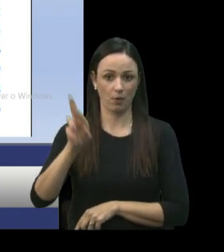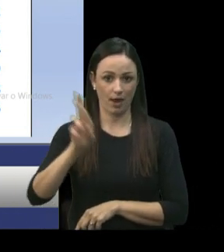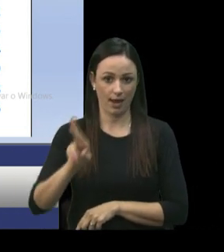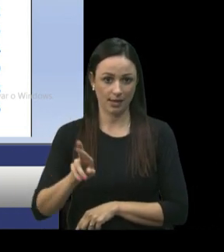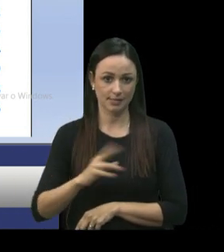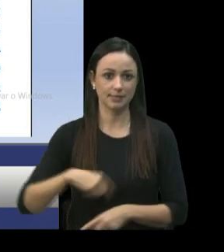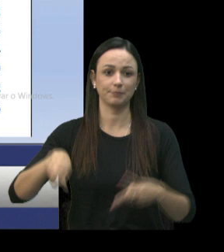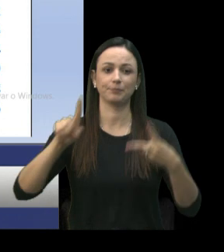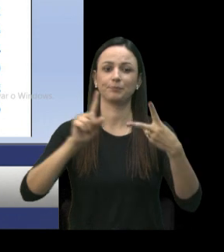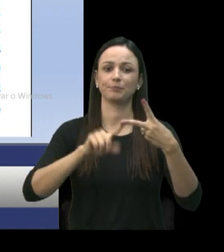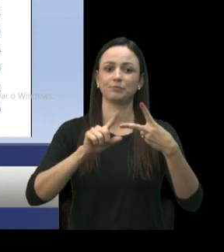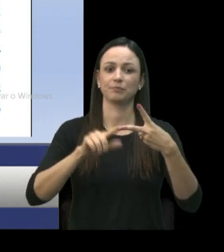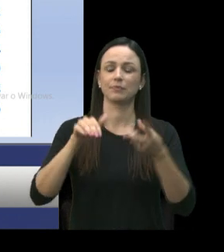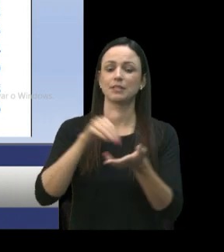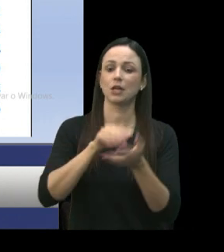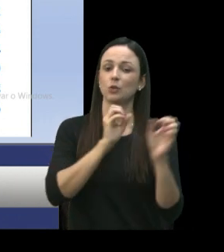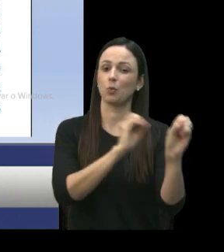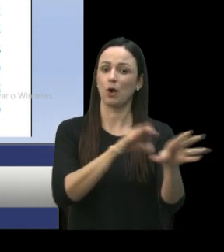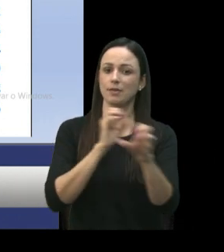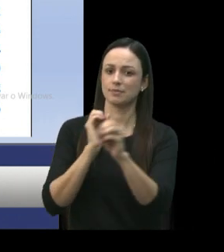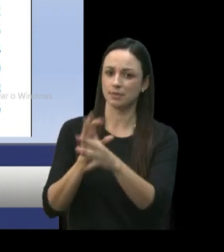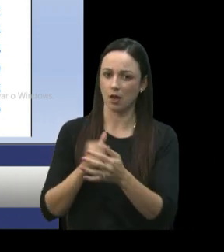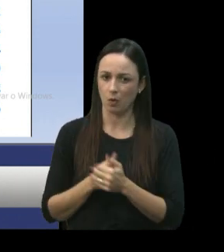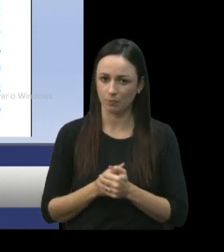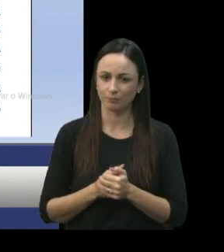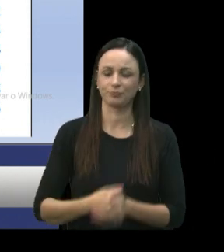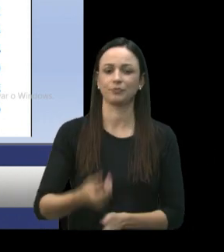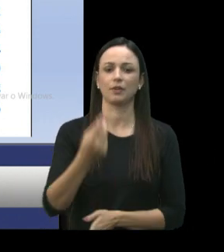R$194.005.000. Depois, a Secretaria de Educação,